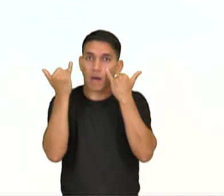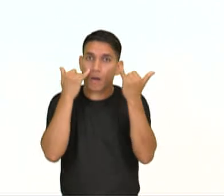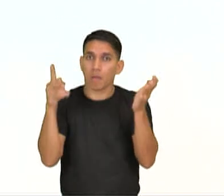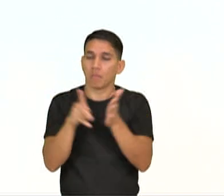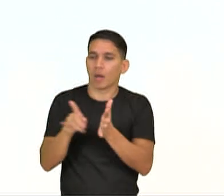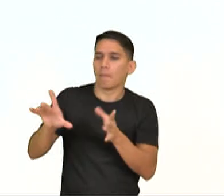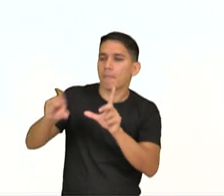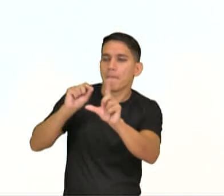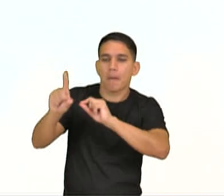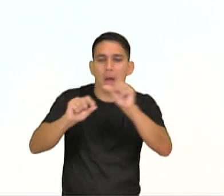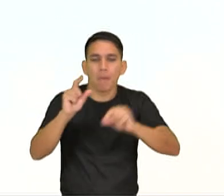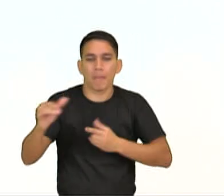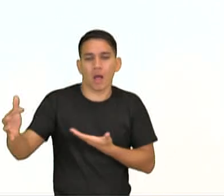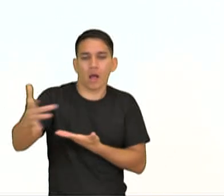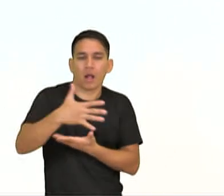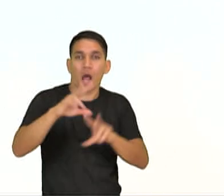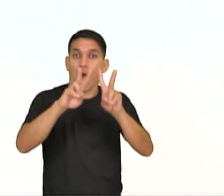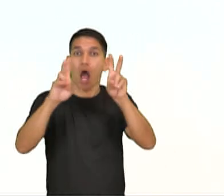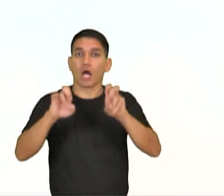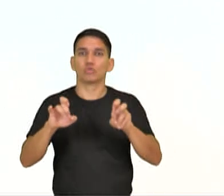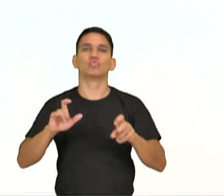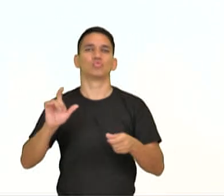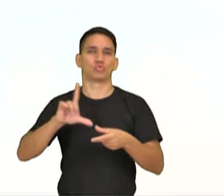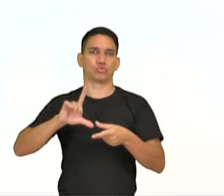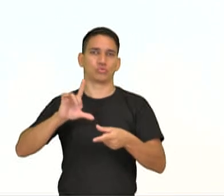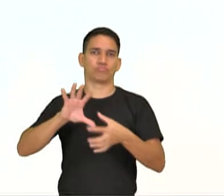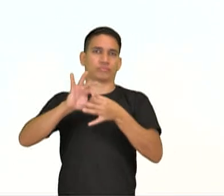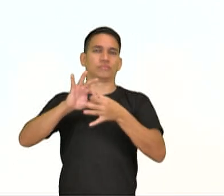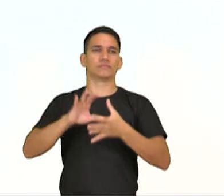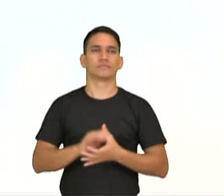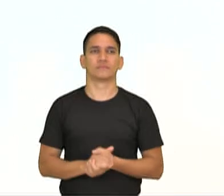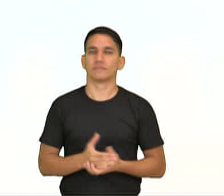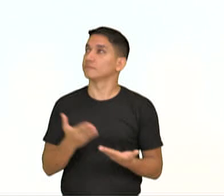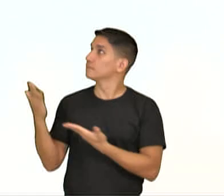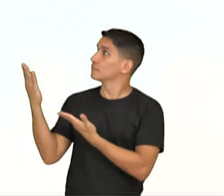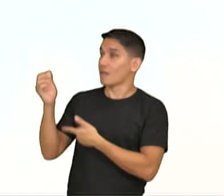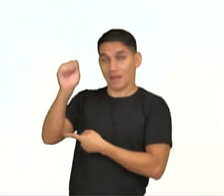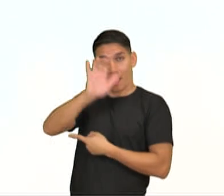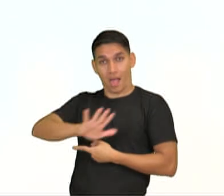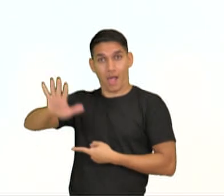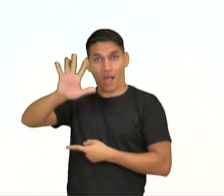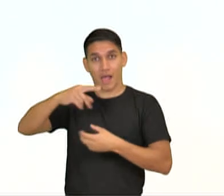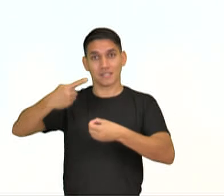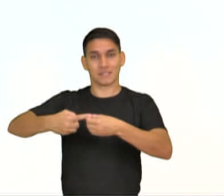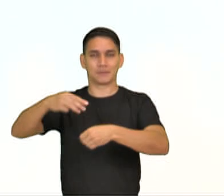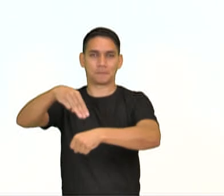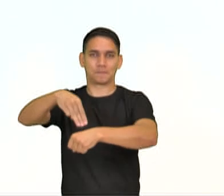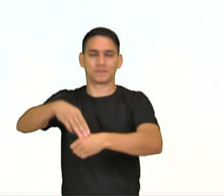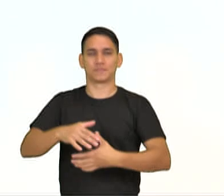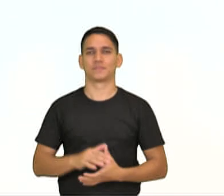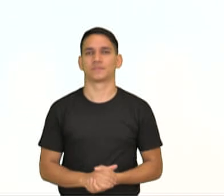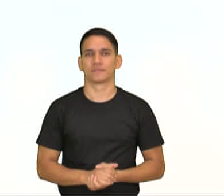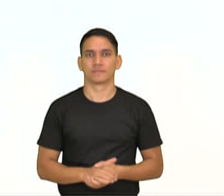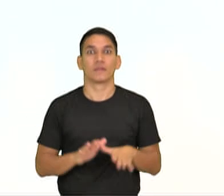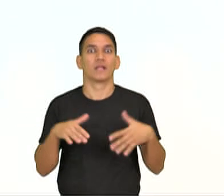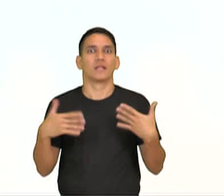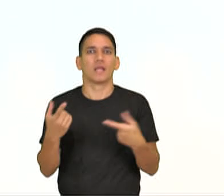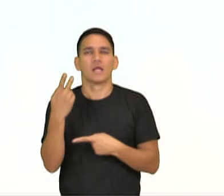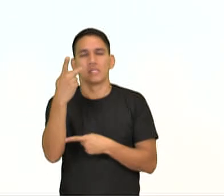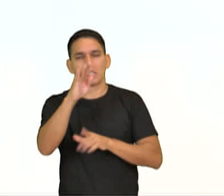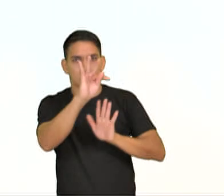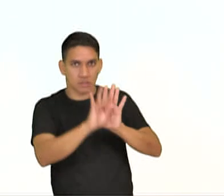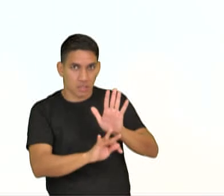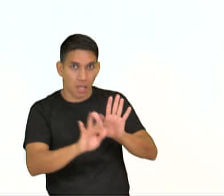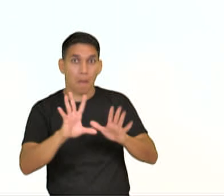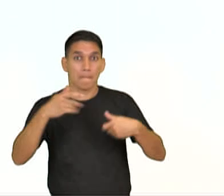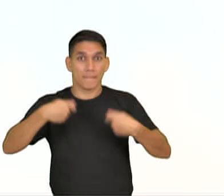o assunto abordado. Aqui a gente tem uma imagem aqui, da cidade de Maringá. Então, o seu texto deve